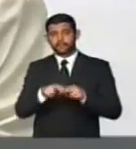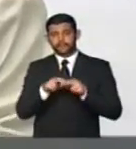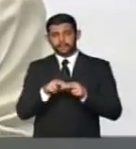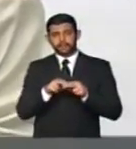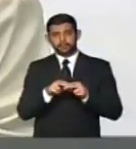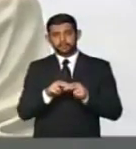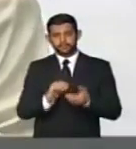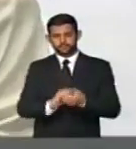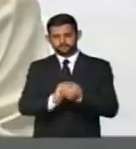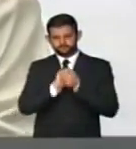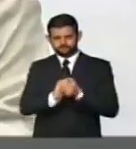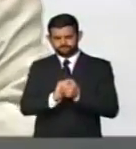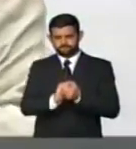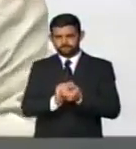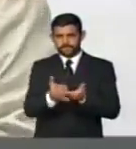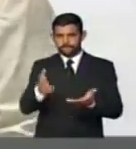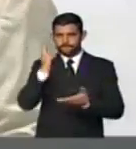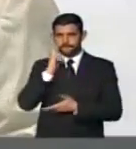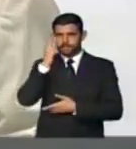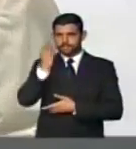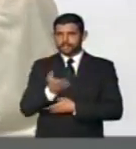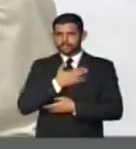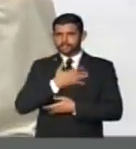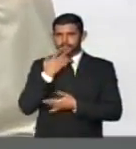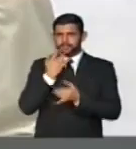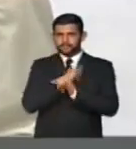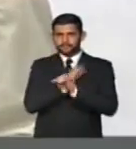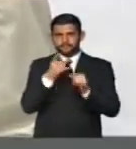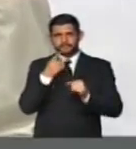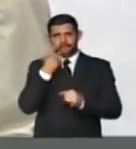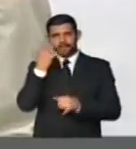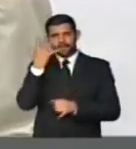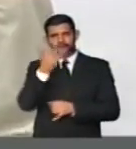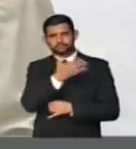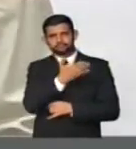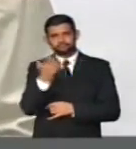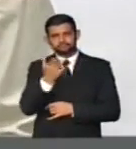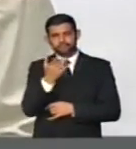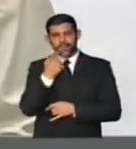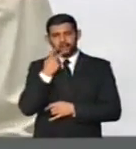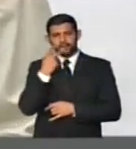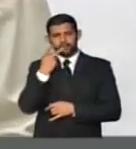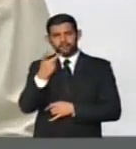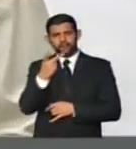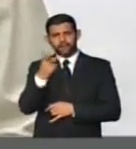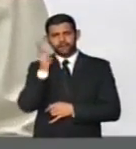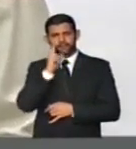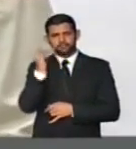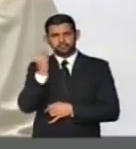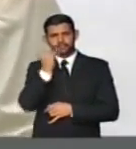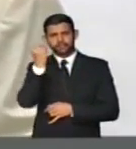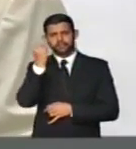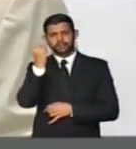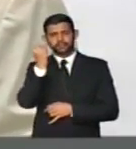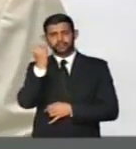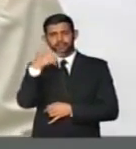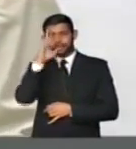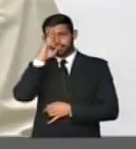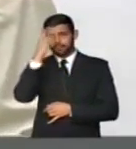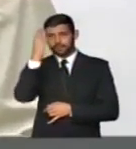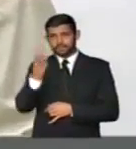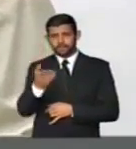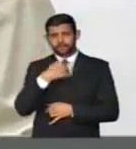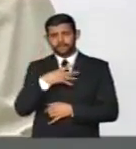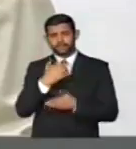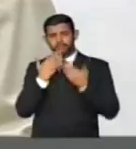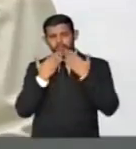congratular com vossa excelência por esse pronunciamento é o momento histórico que o nosso elenco de apoio